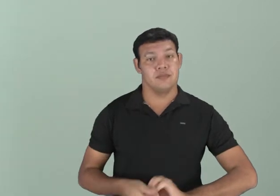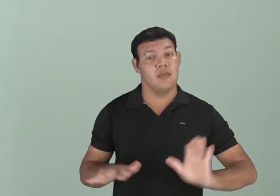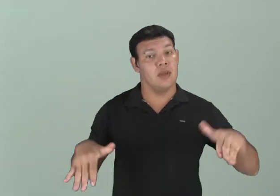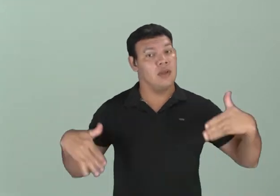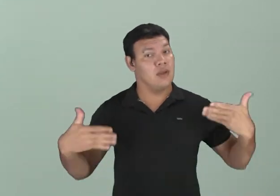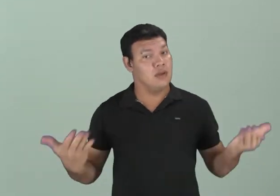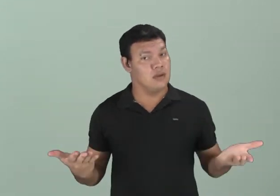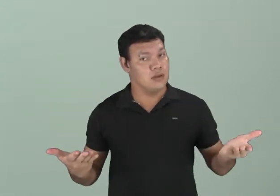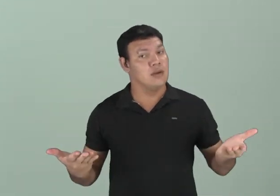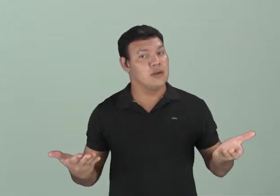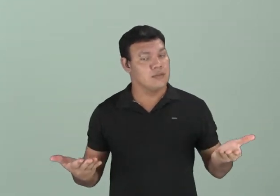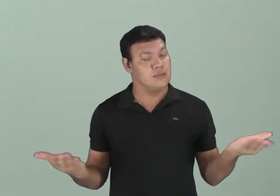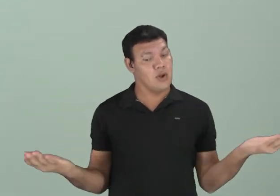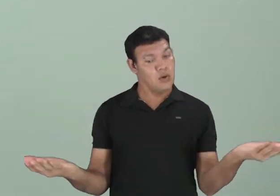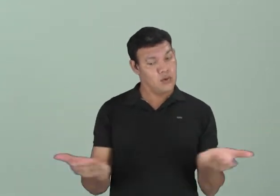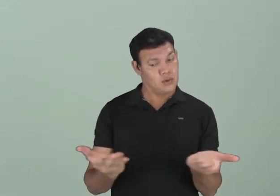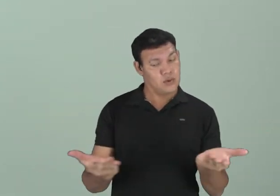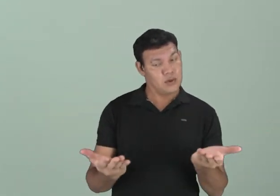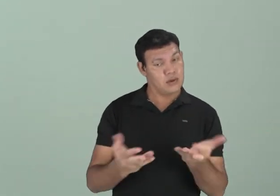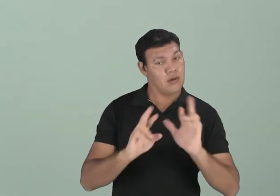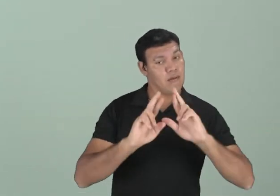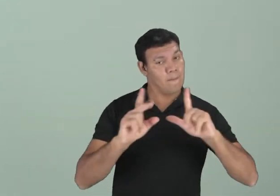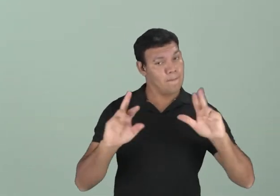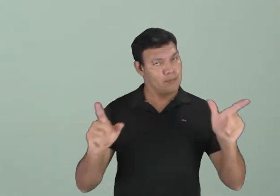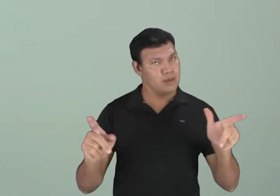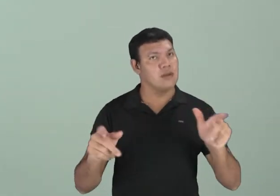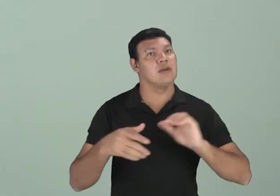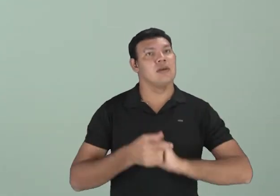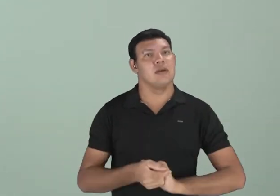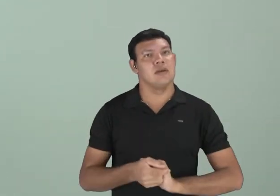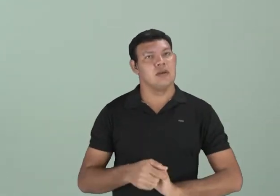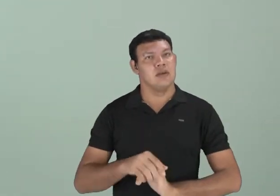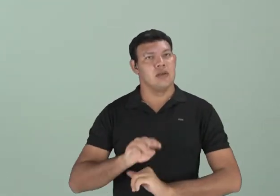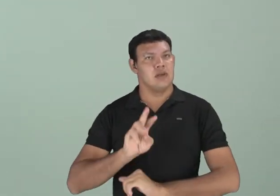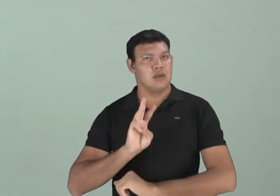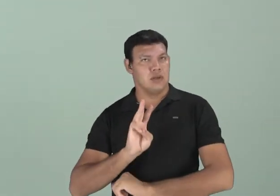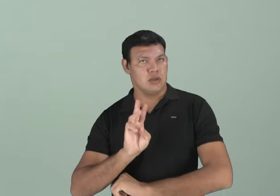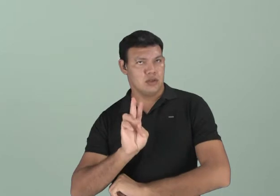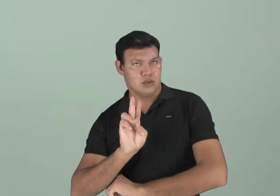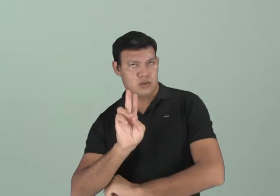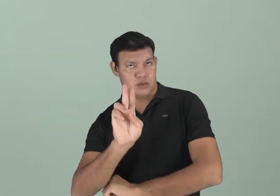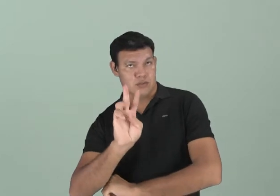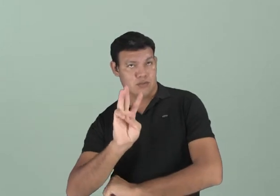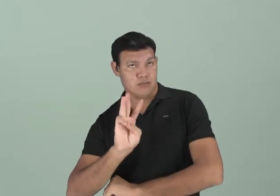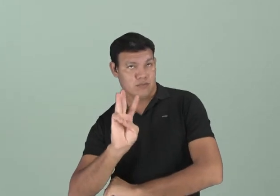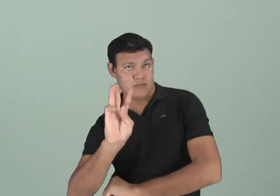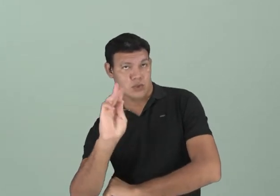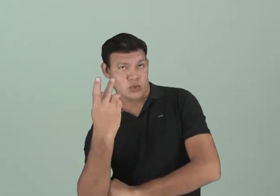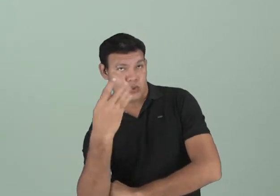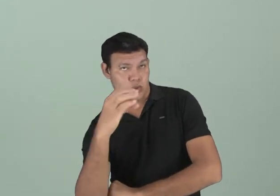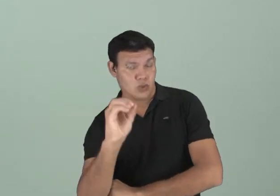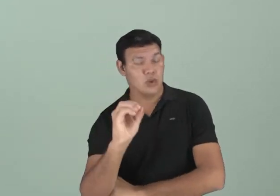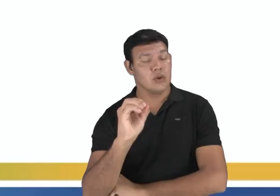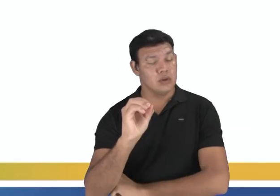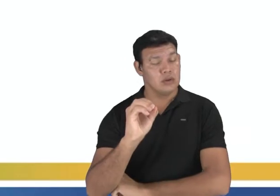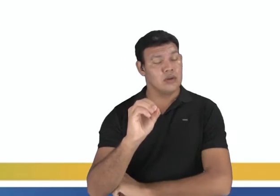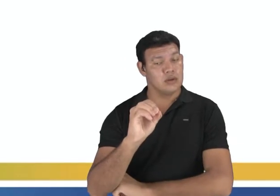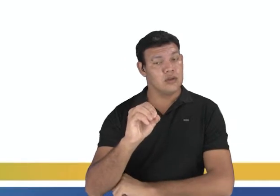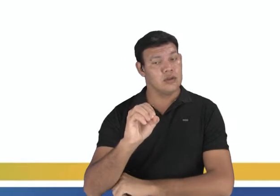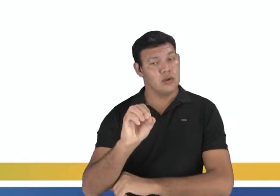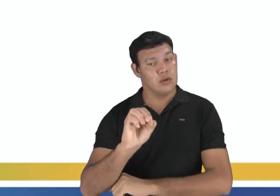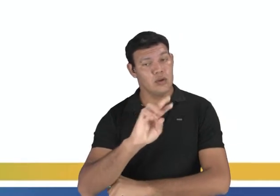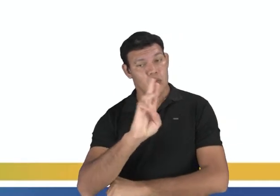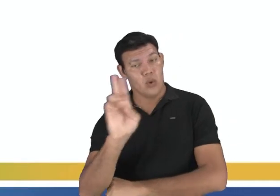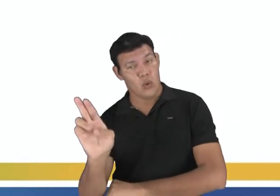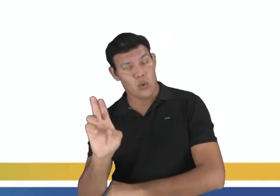Bom, e aqui vamos falar um pouco sobre a diferença do who e do whom, como eu já havia falado para vocês, tá?